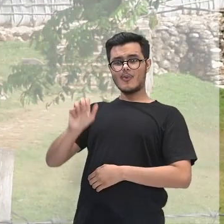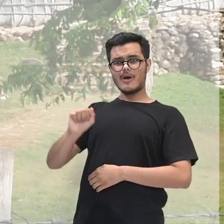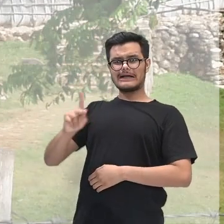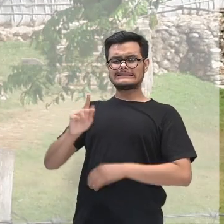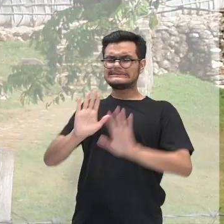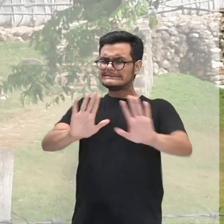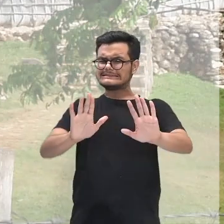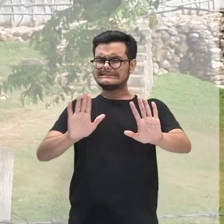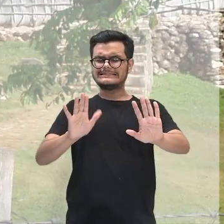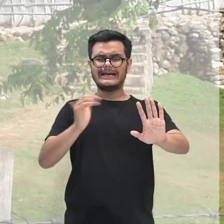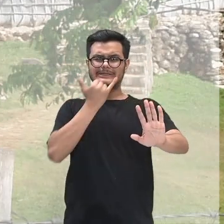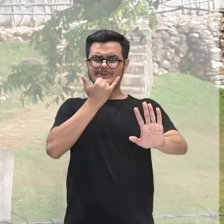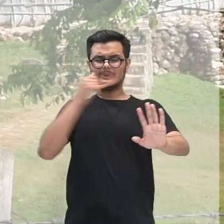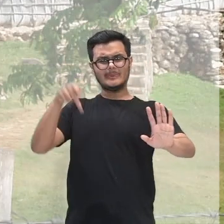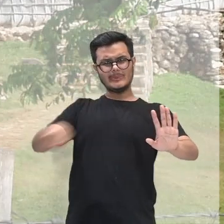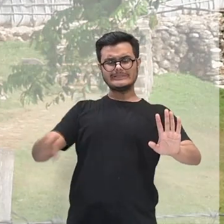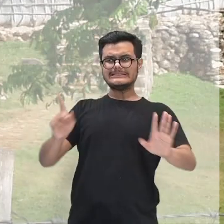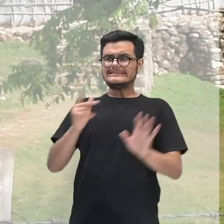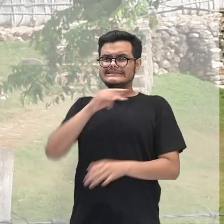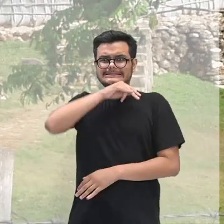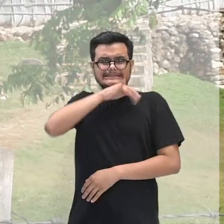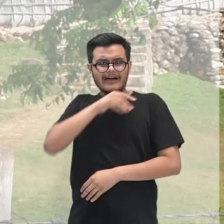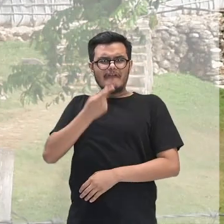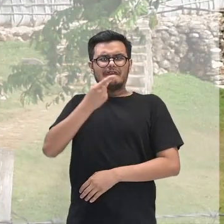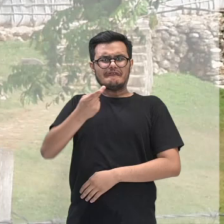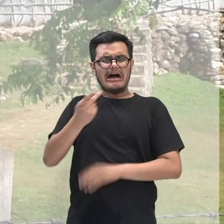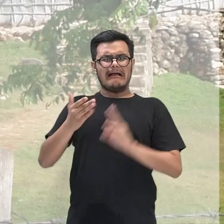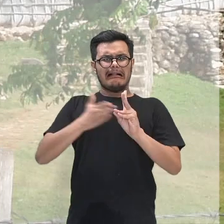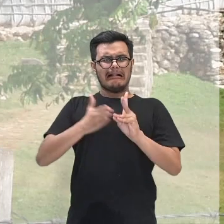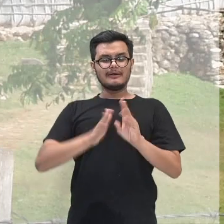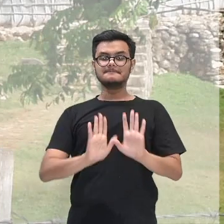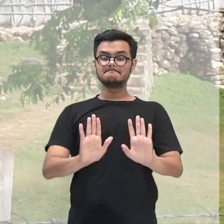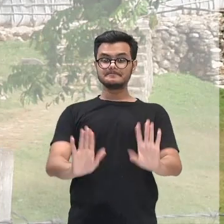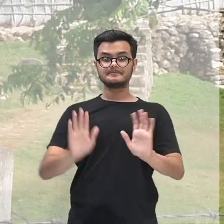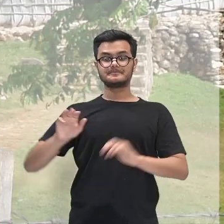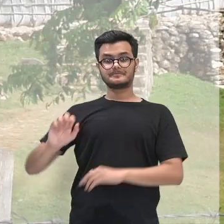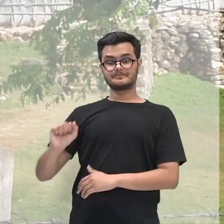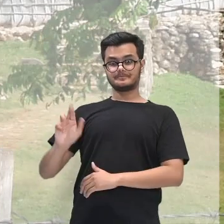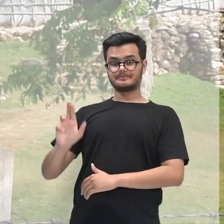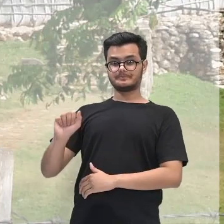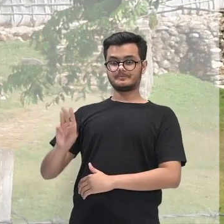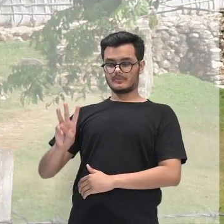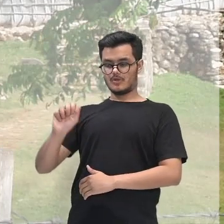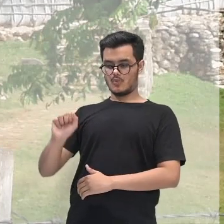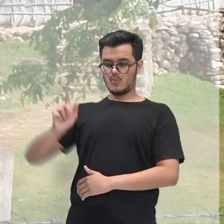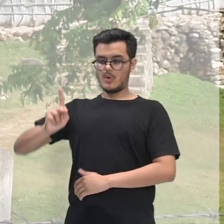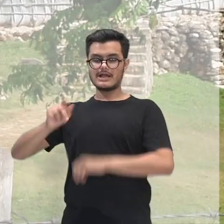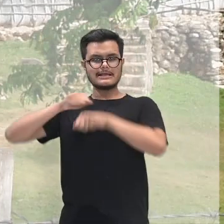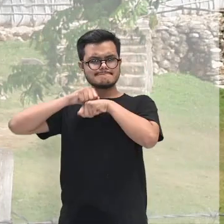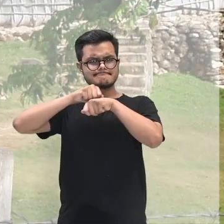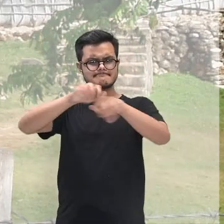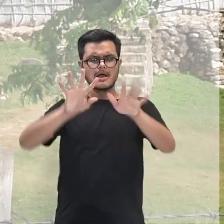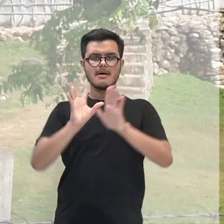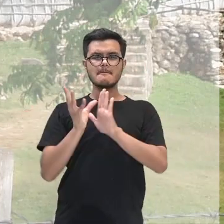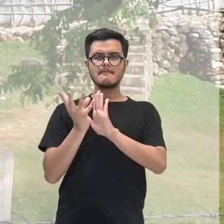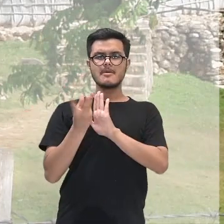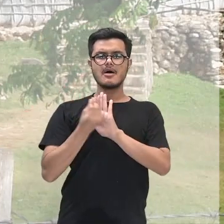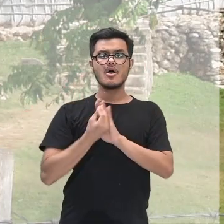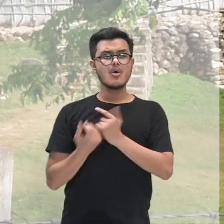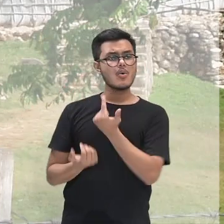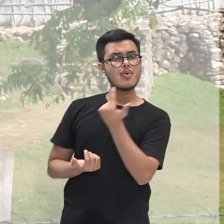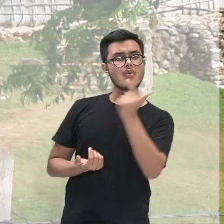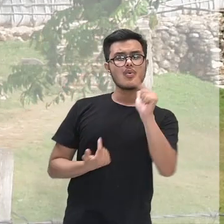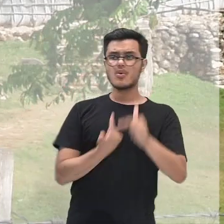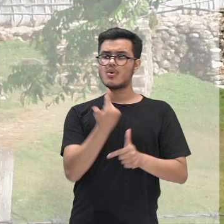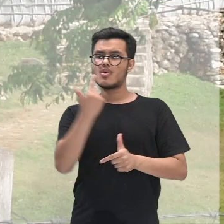hoje. E olha só, o grupo linguístico Arawak era difundido na Amazônia e em outras partes